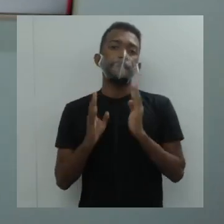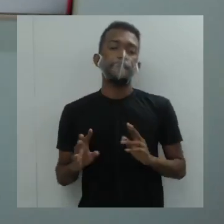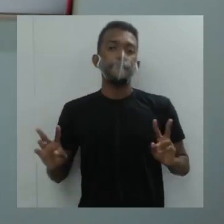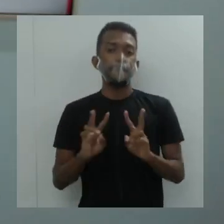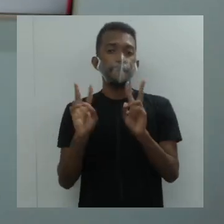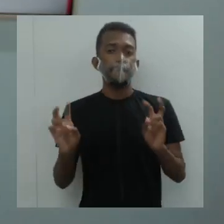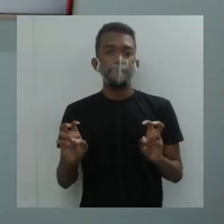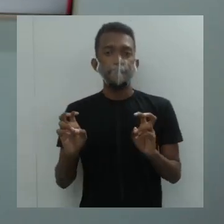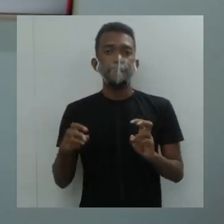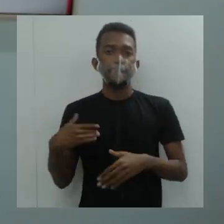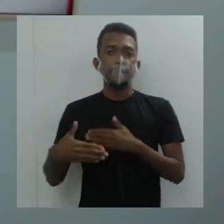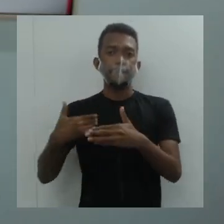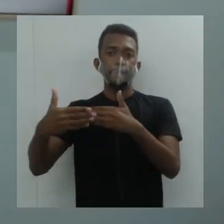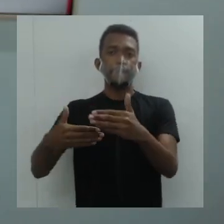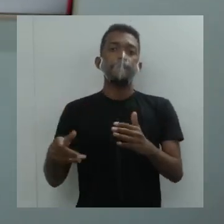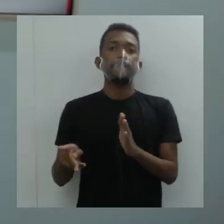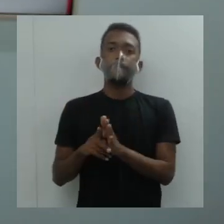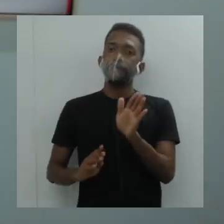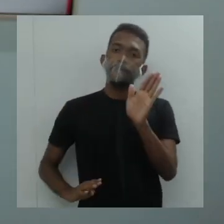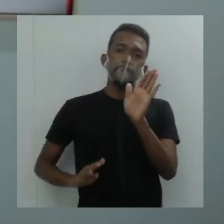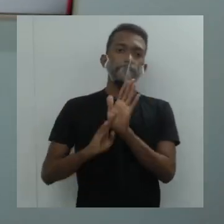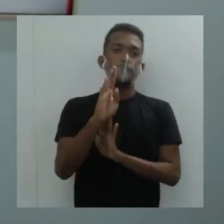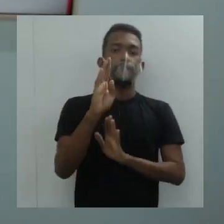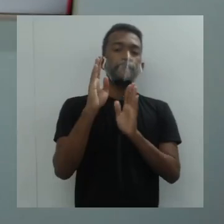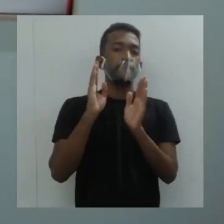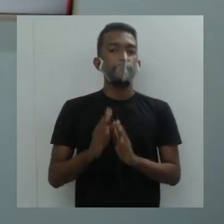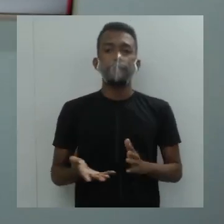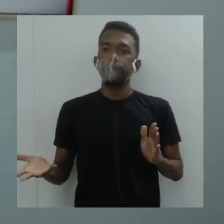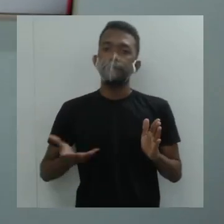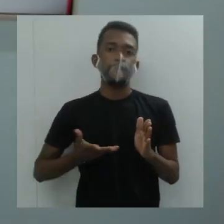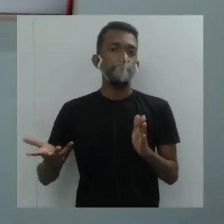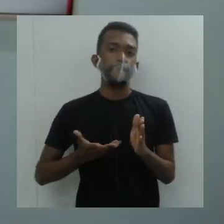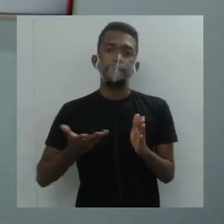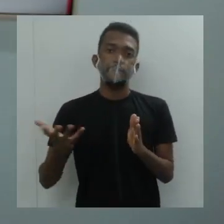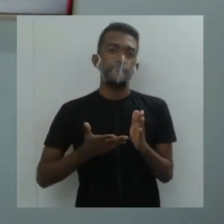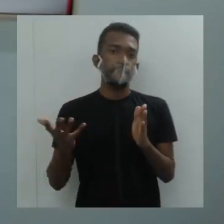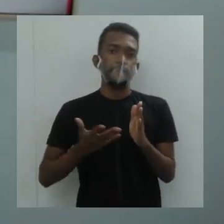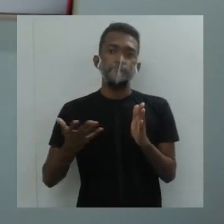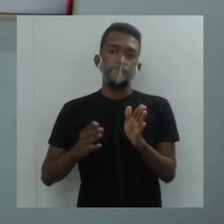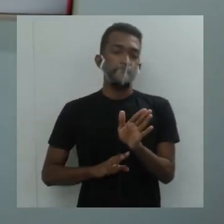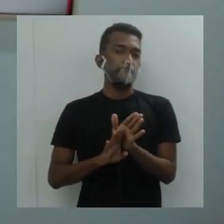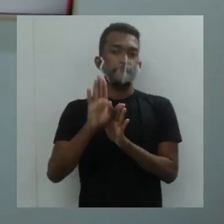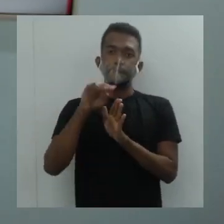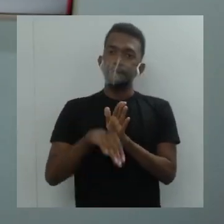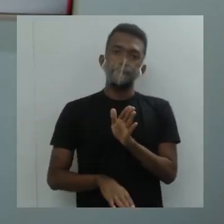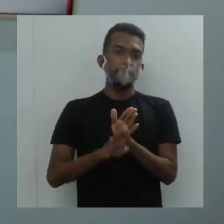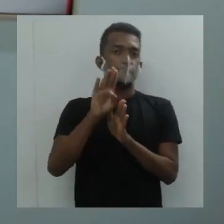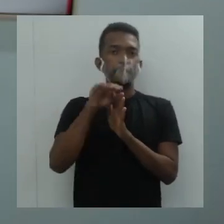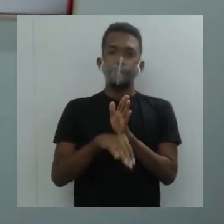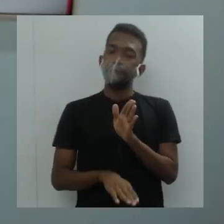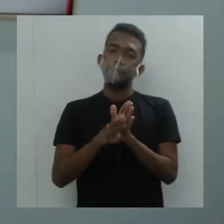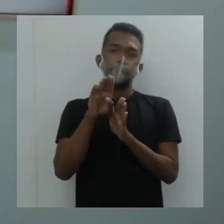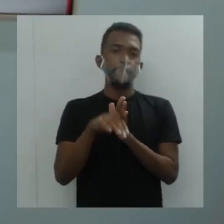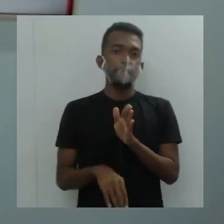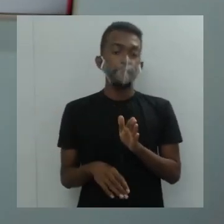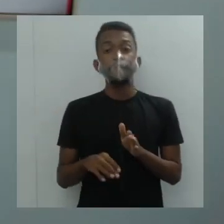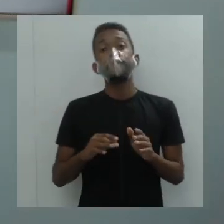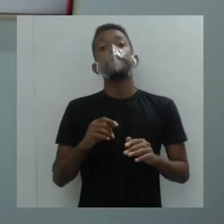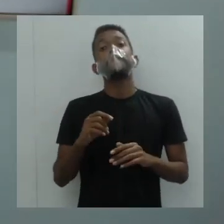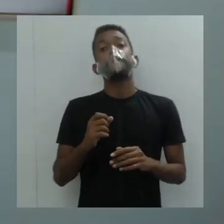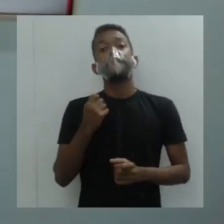um desenvolvimento desenfreado, desordenado, que por muitas vezes